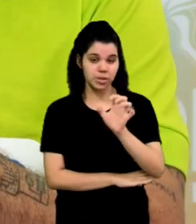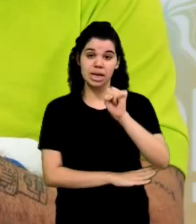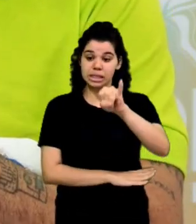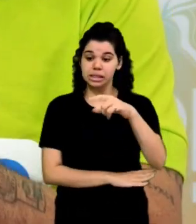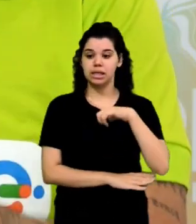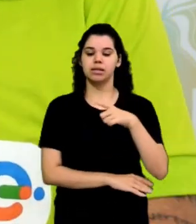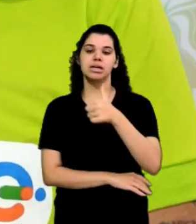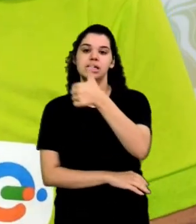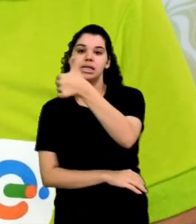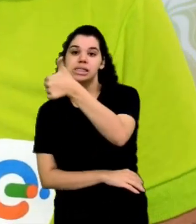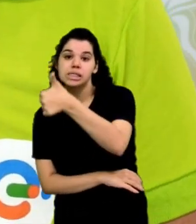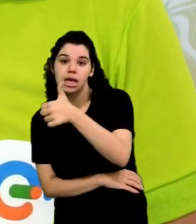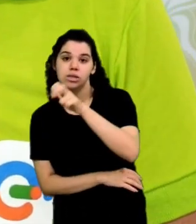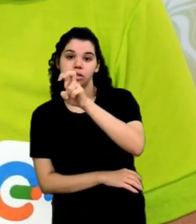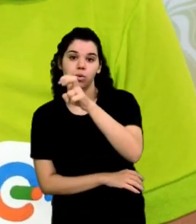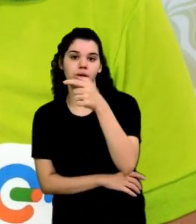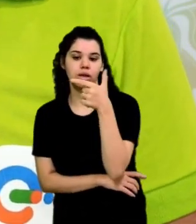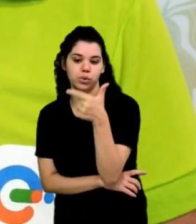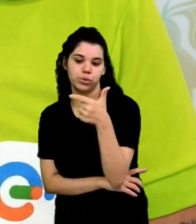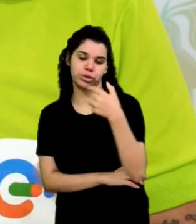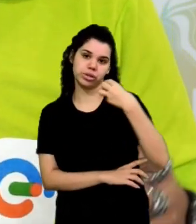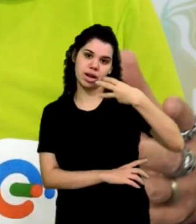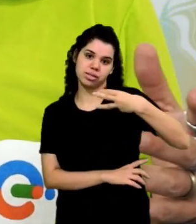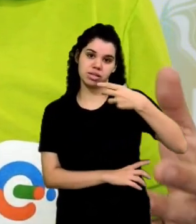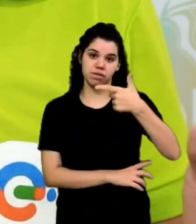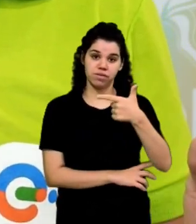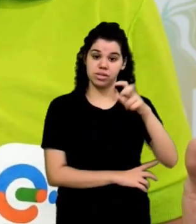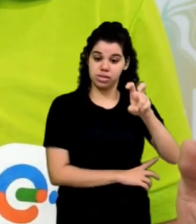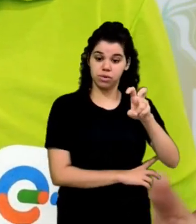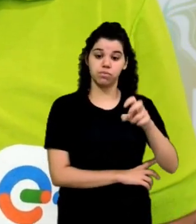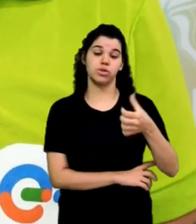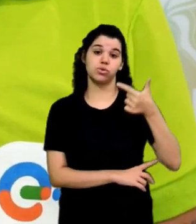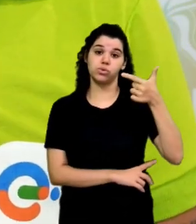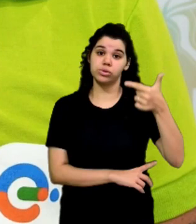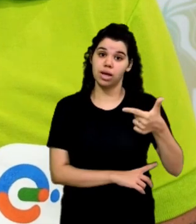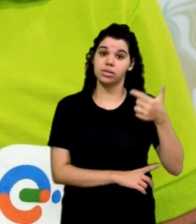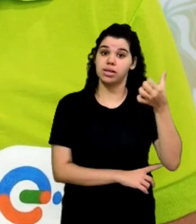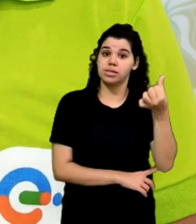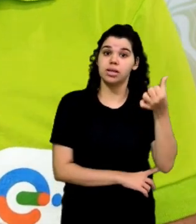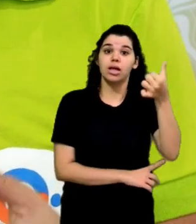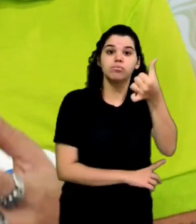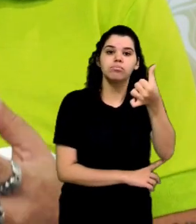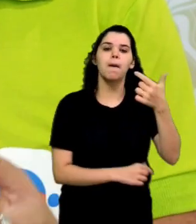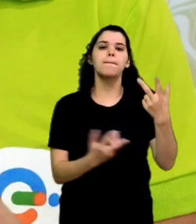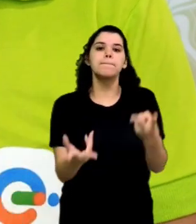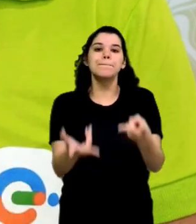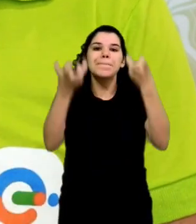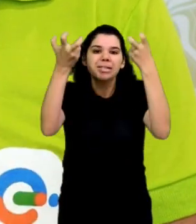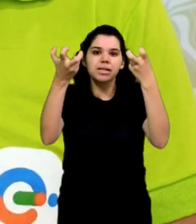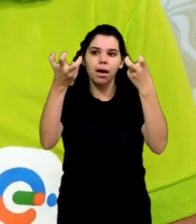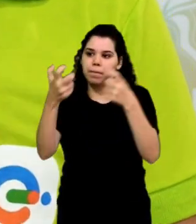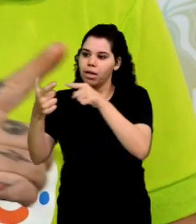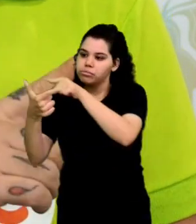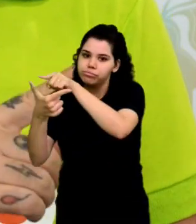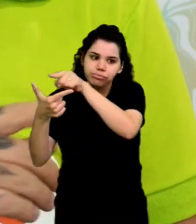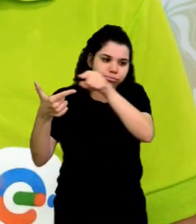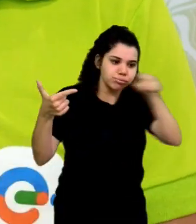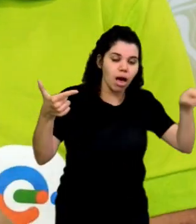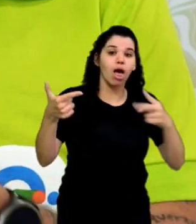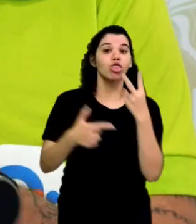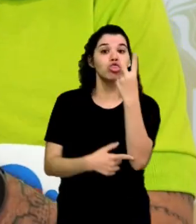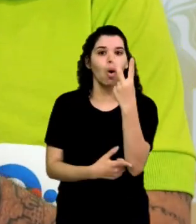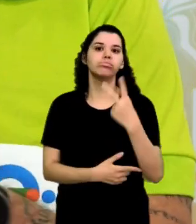números 152, 325 e 261, você percebe que o algarismo 2 está nos três